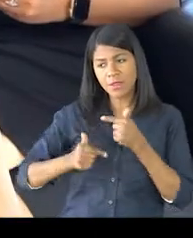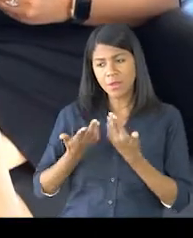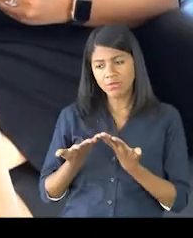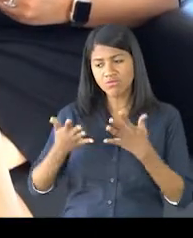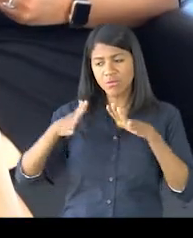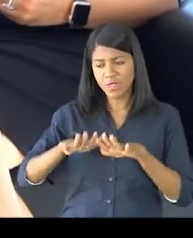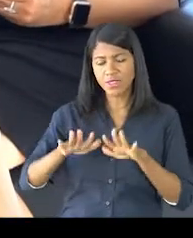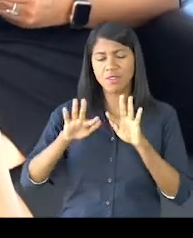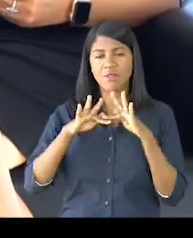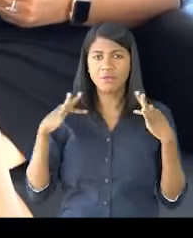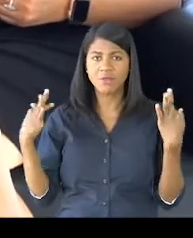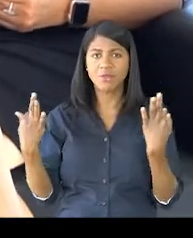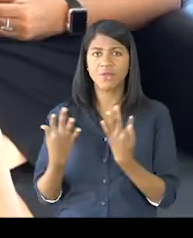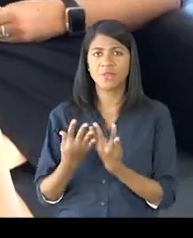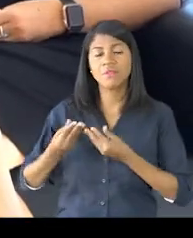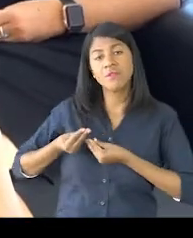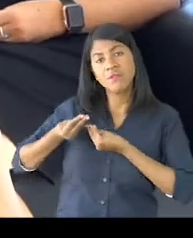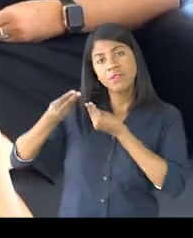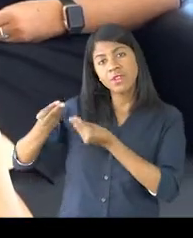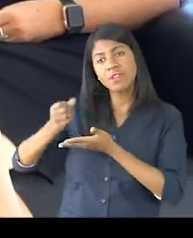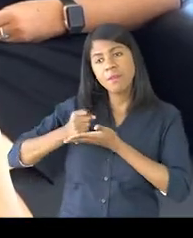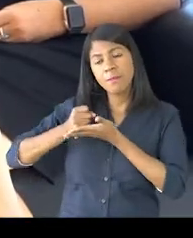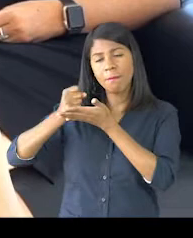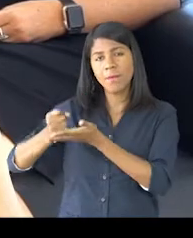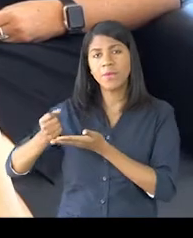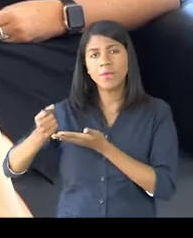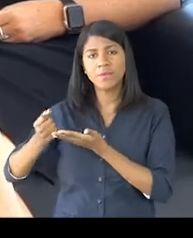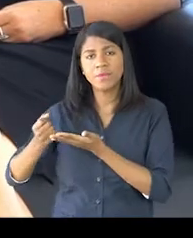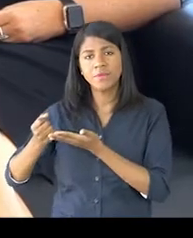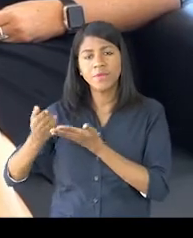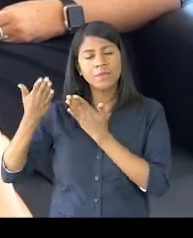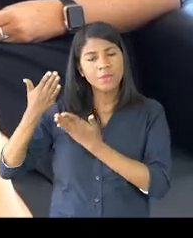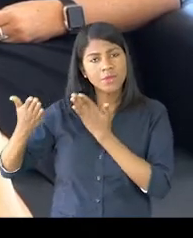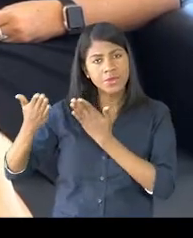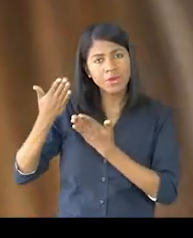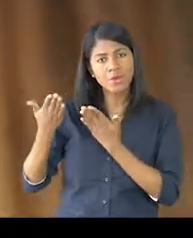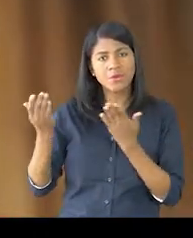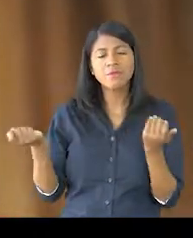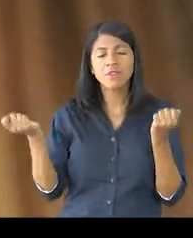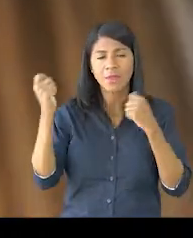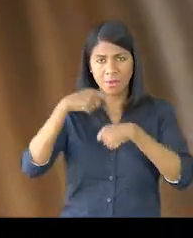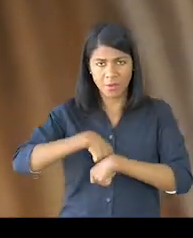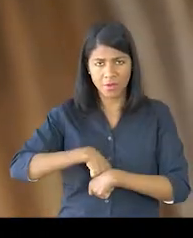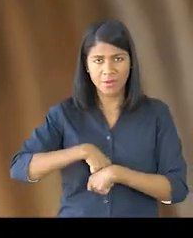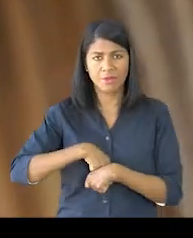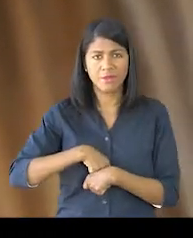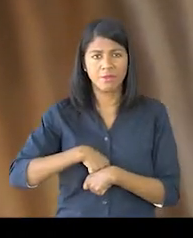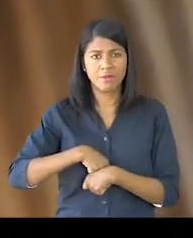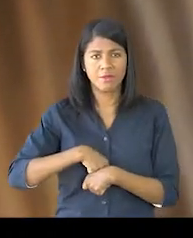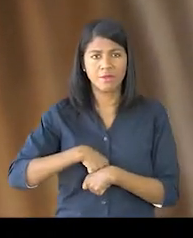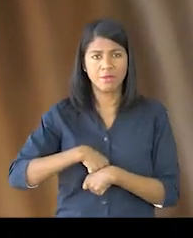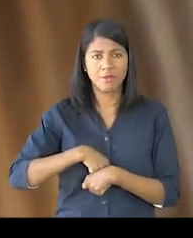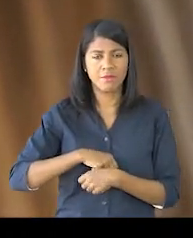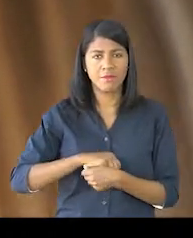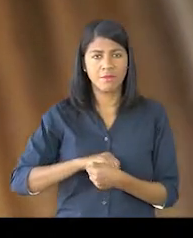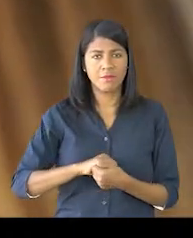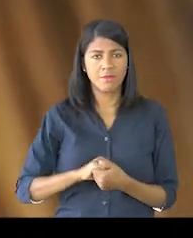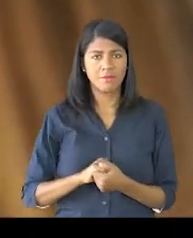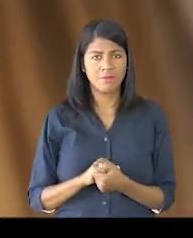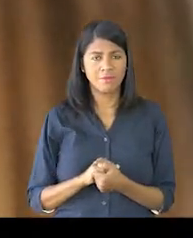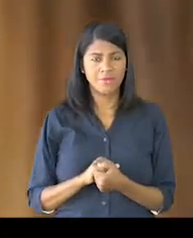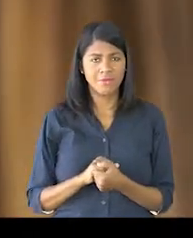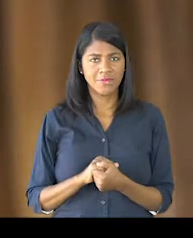você trabalha a integração, trabalha a família, oferece apoio psicológico, trabalha a capacitação, ou seja,